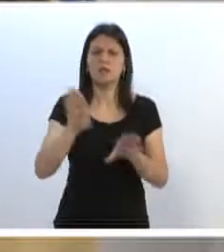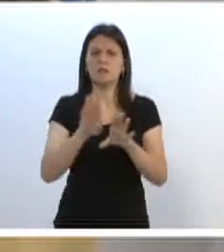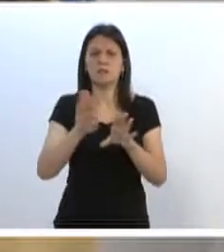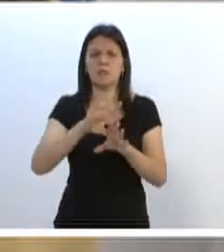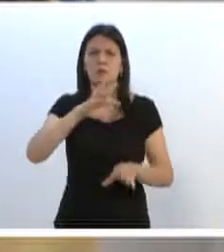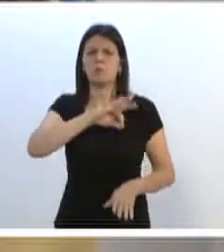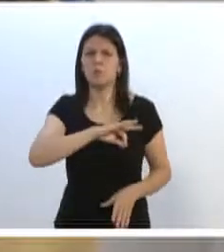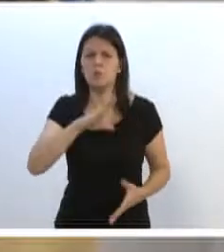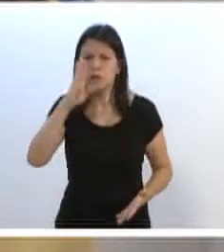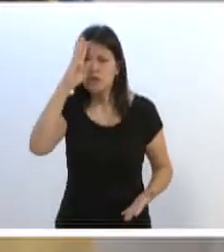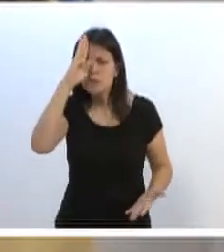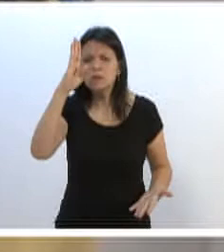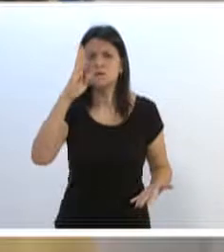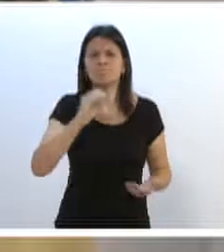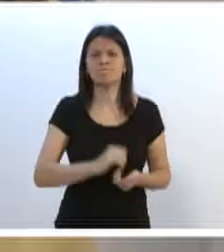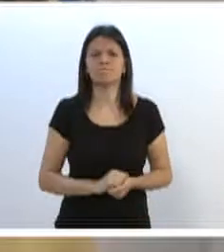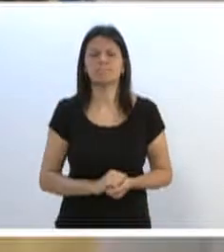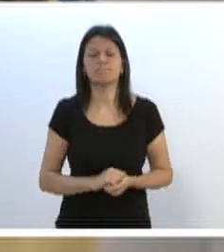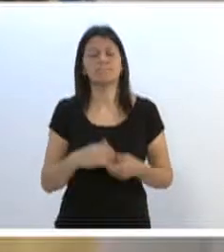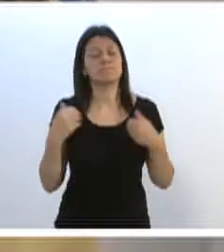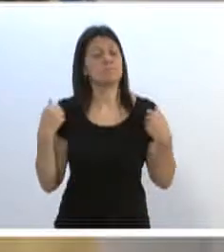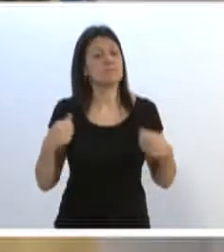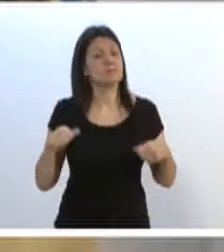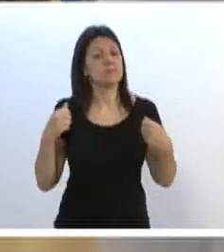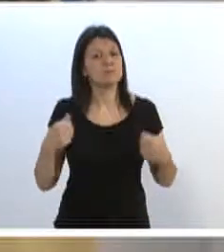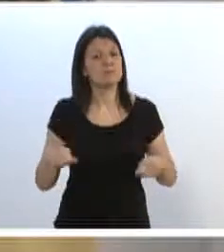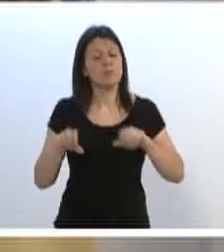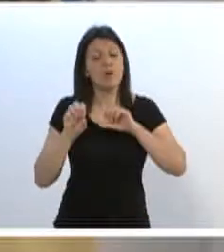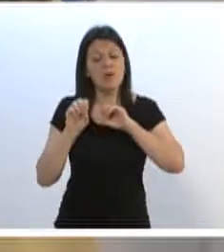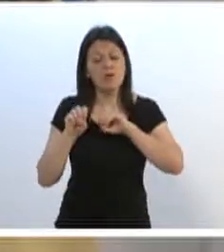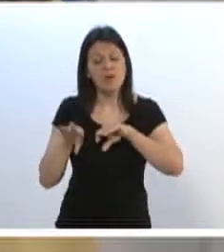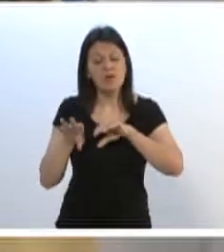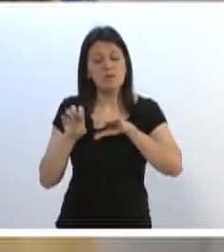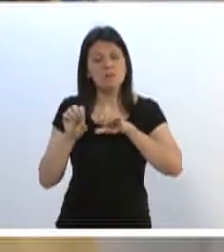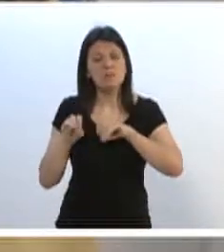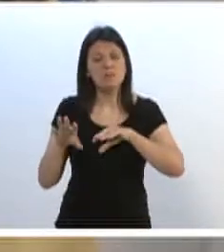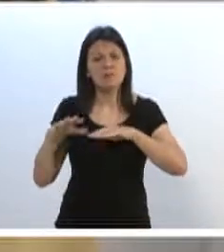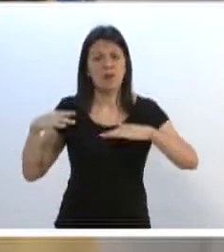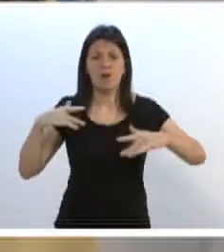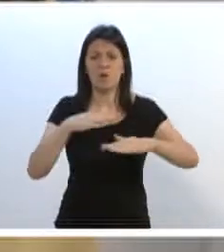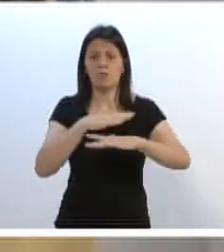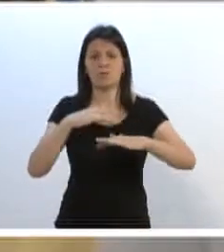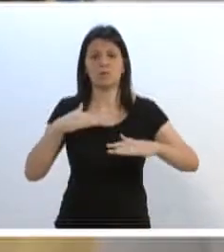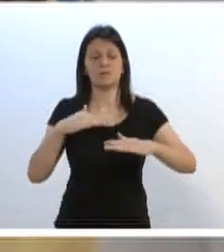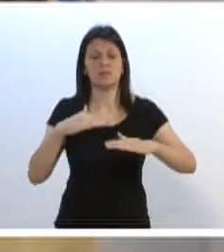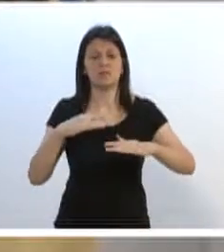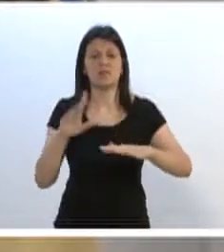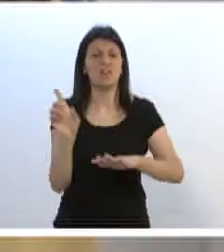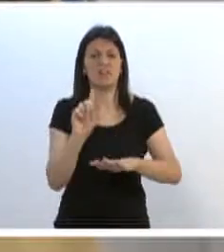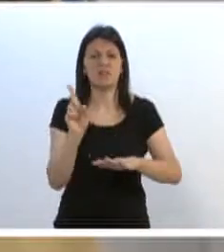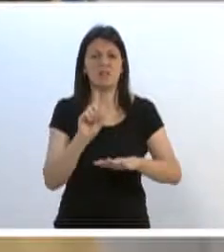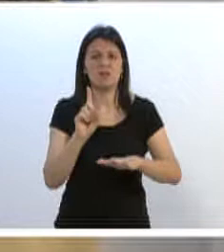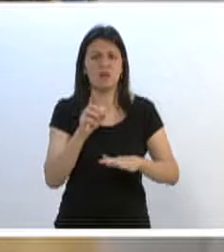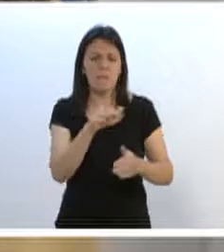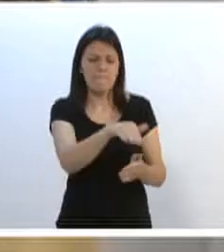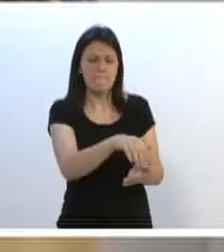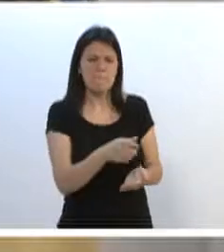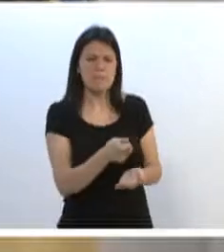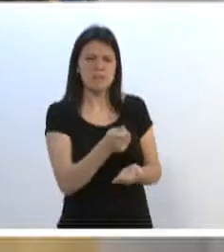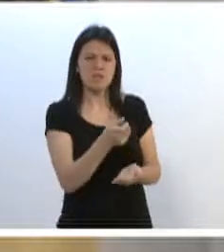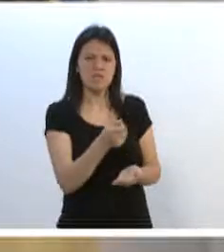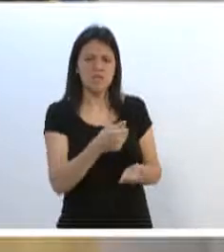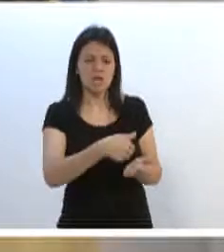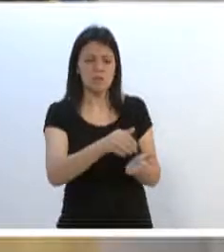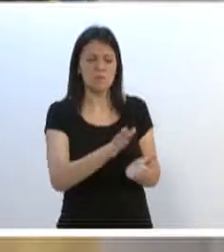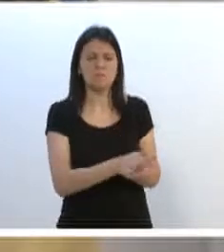agentes, nós temos que educar a questão do trânsito e não tirar dinheiro do bolso do